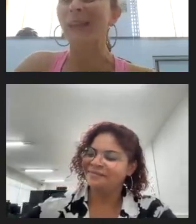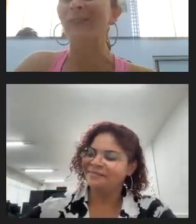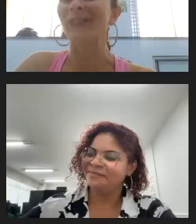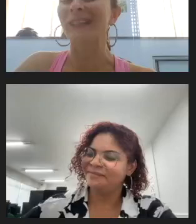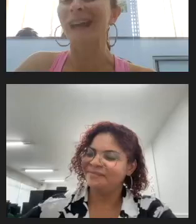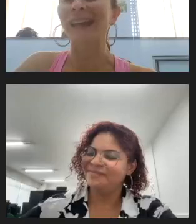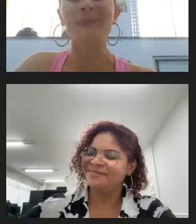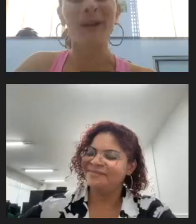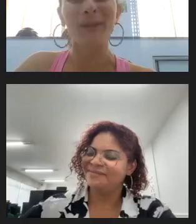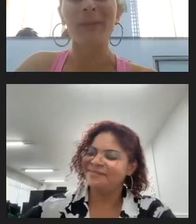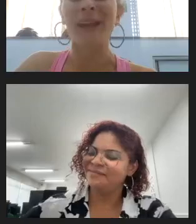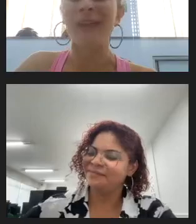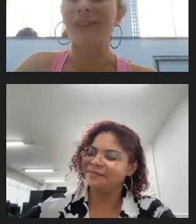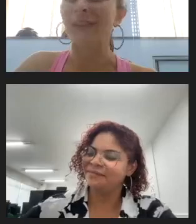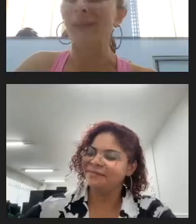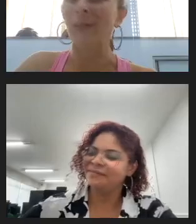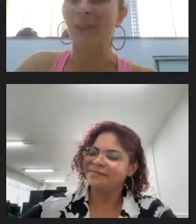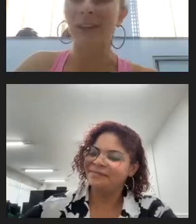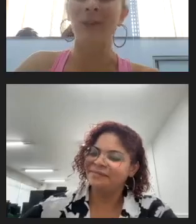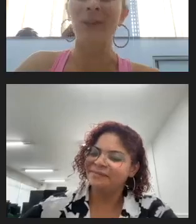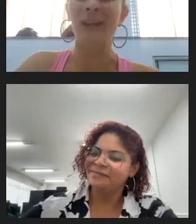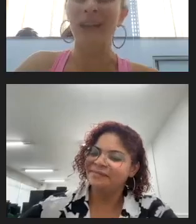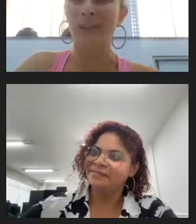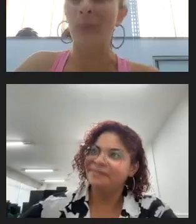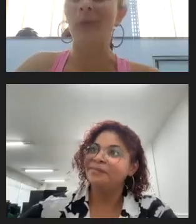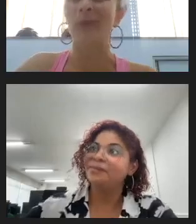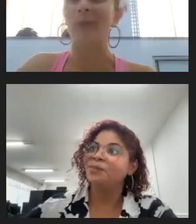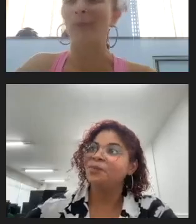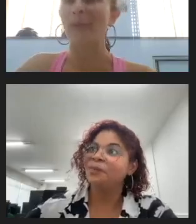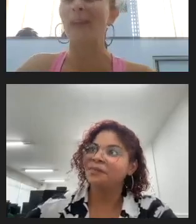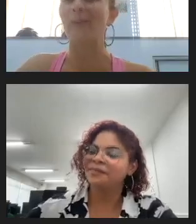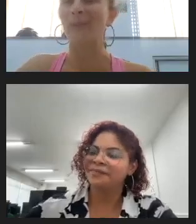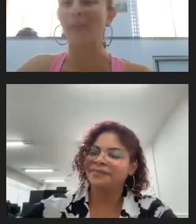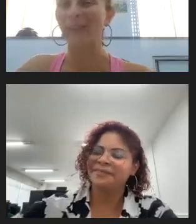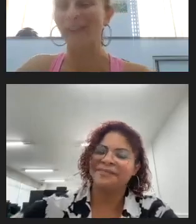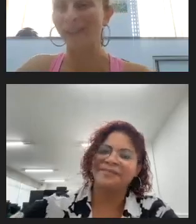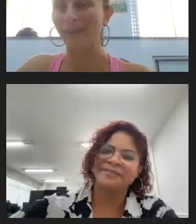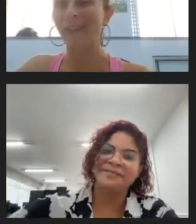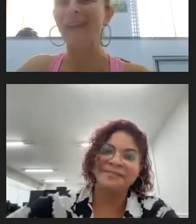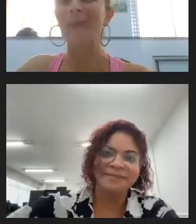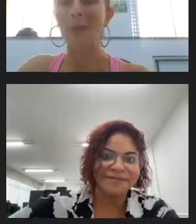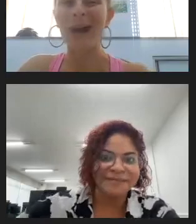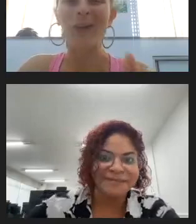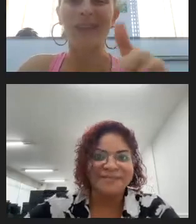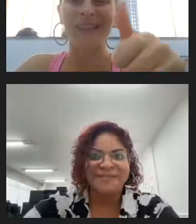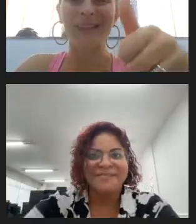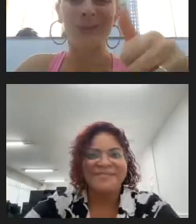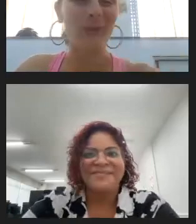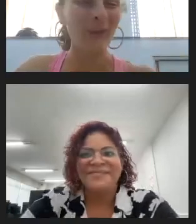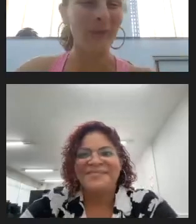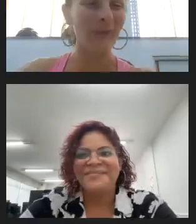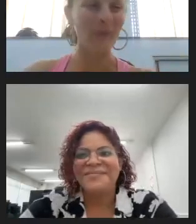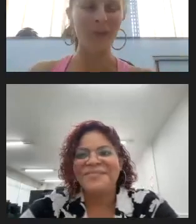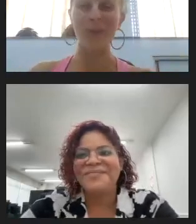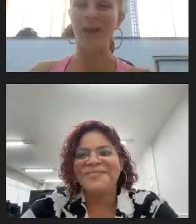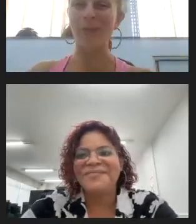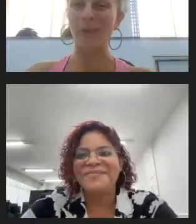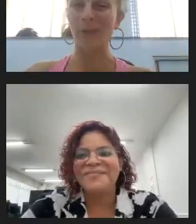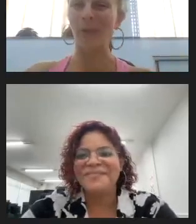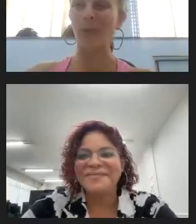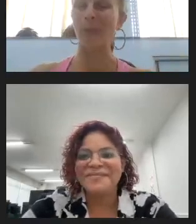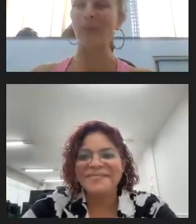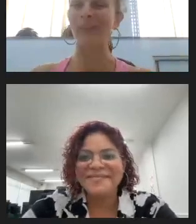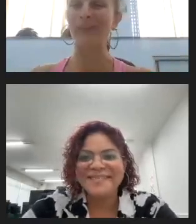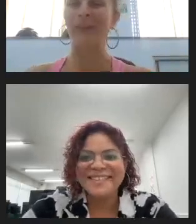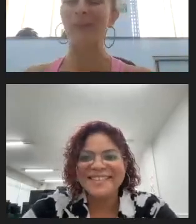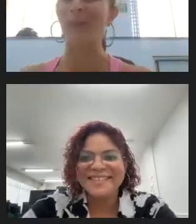aqui novamente. Tá? E passo a palavra, então, às queridas colegas, professora Rosemary e professora Elisão. A aula, então, qualquer coisa é só chamar.